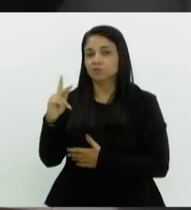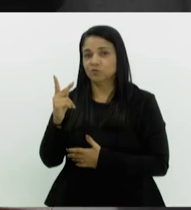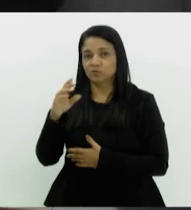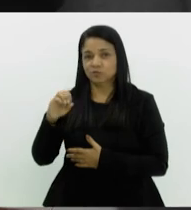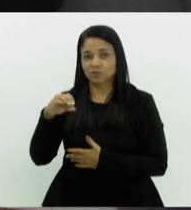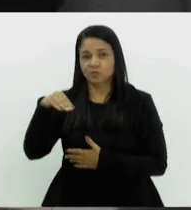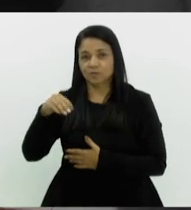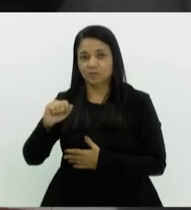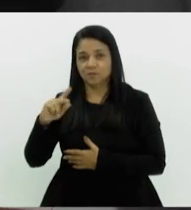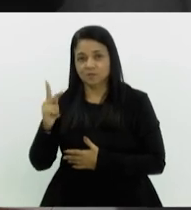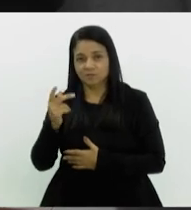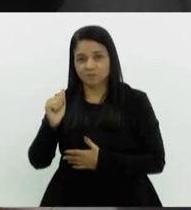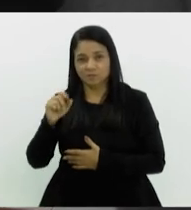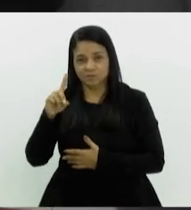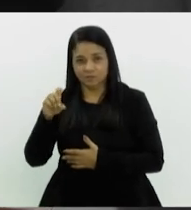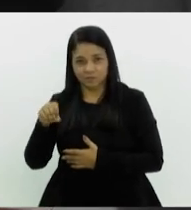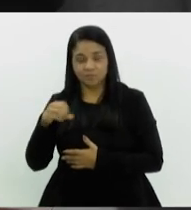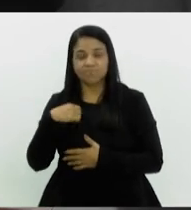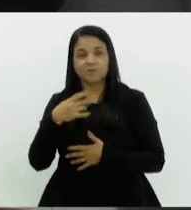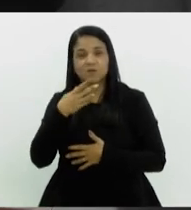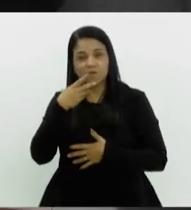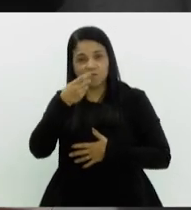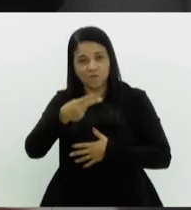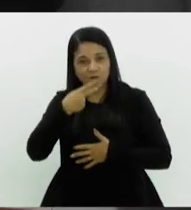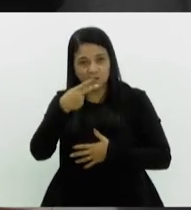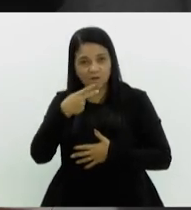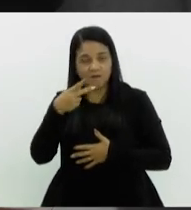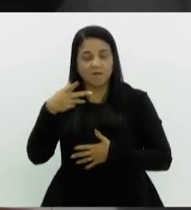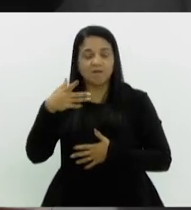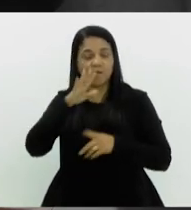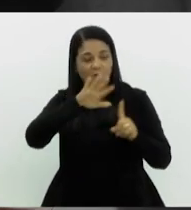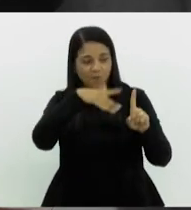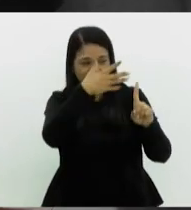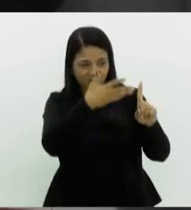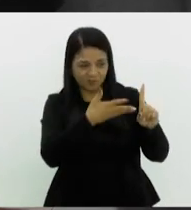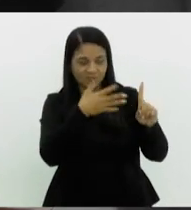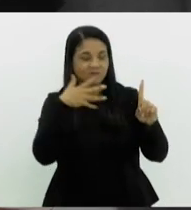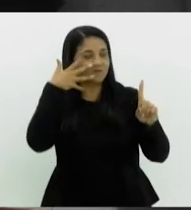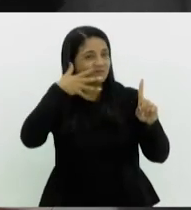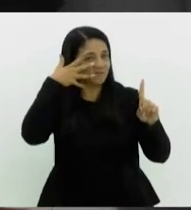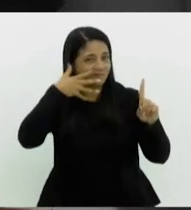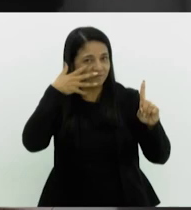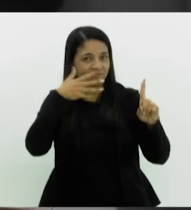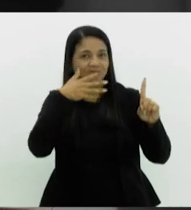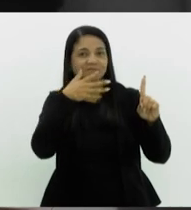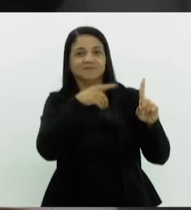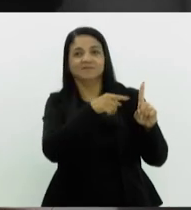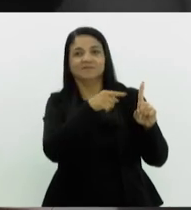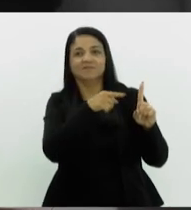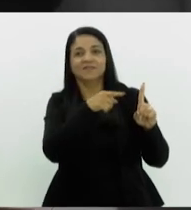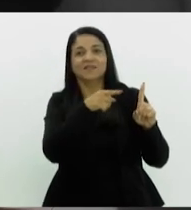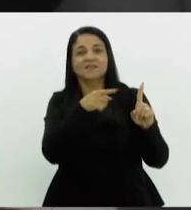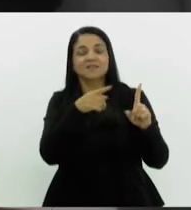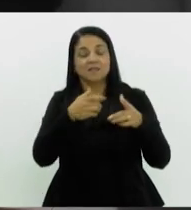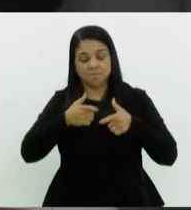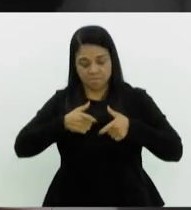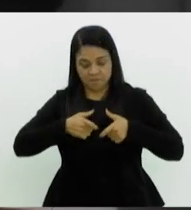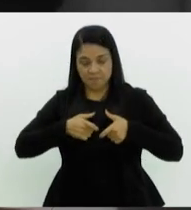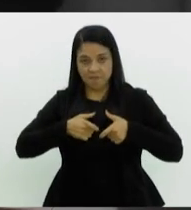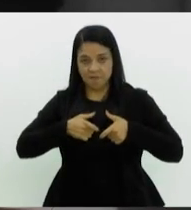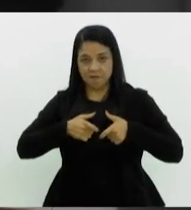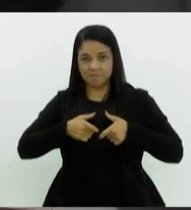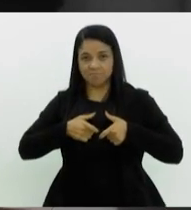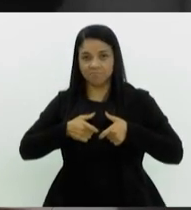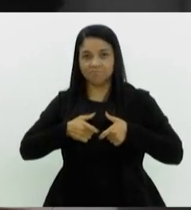Machado, e eu queria dizer ao nosso homenageado, especialmente, que ao receber essa medalha